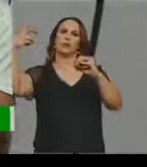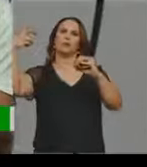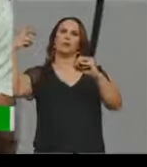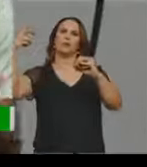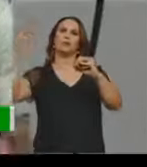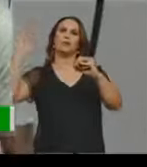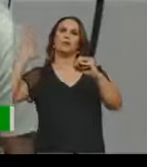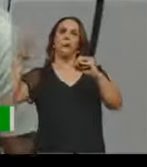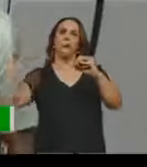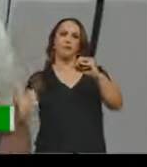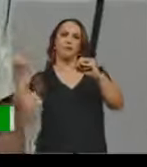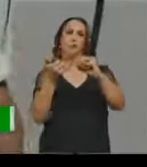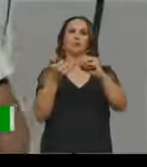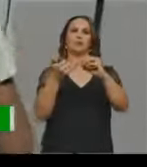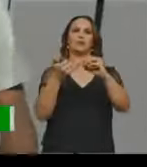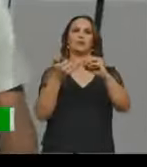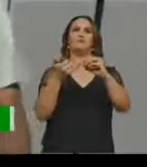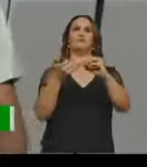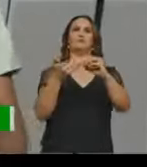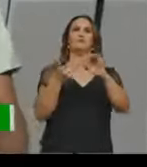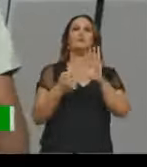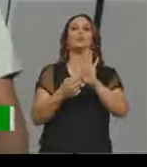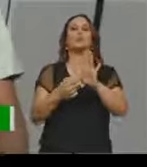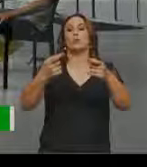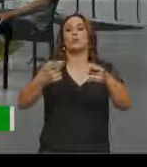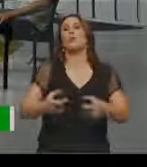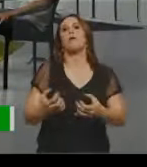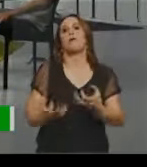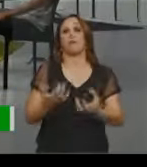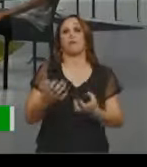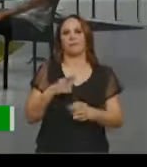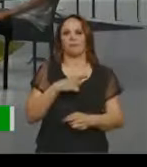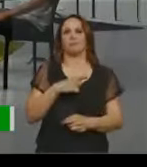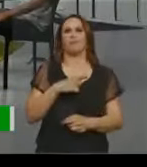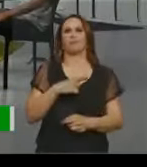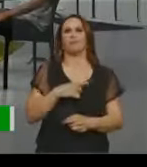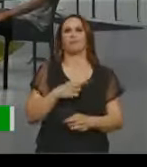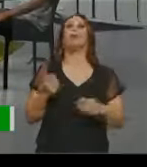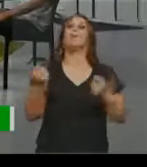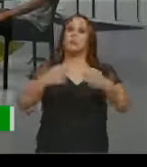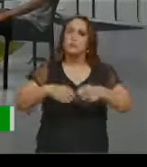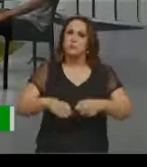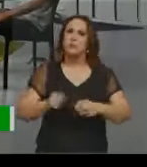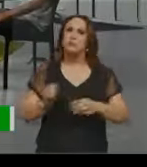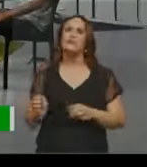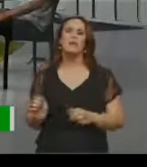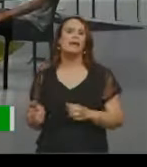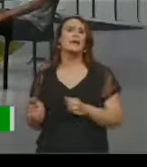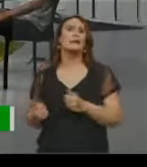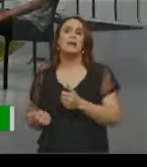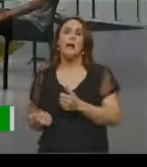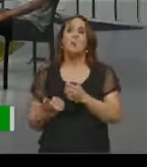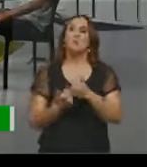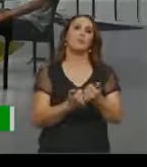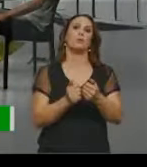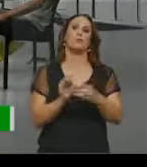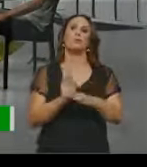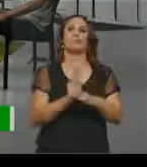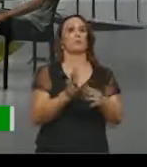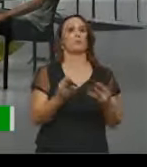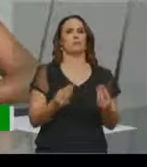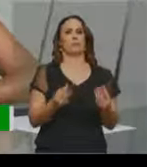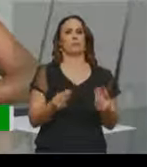ajudar muito, não é isso mesmo, professora Débora? É ótimo a gente pensar na ideia da tecnologia como apoio, porque às vezes a gente tem um discurso,